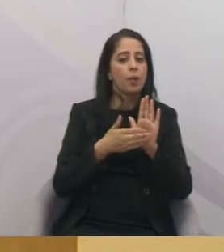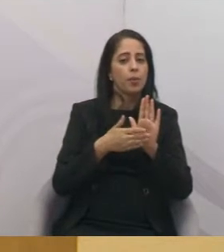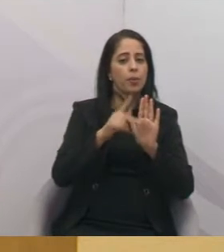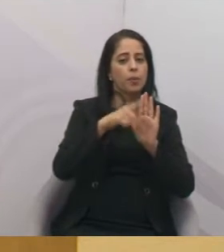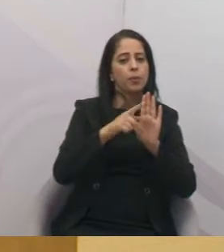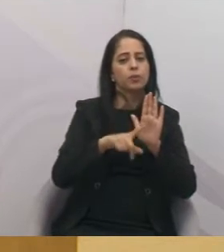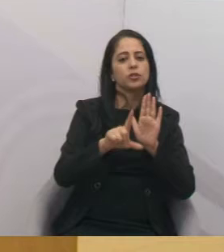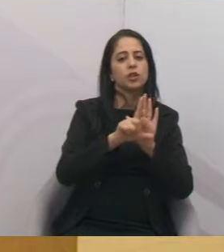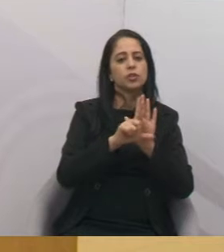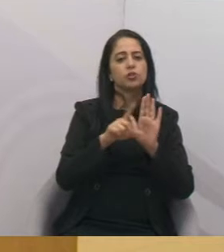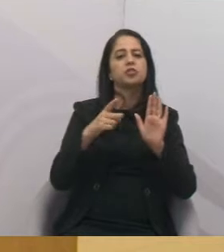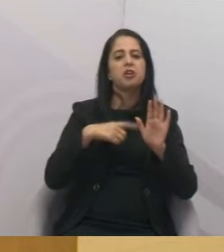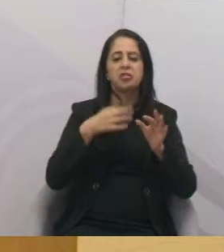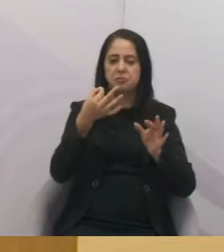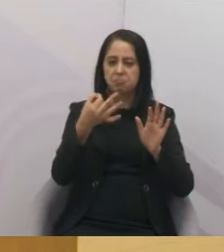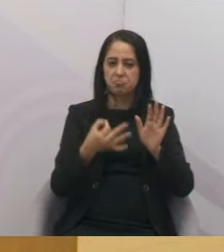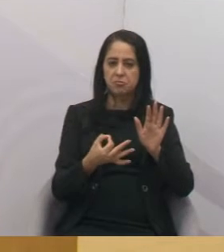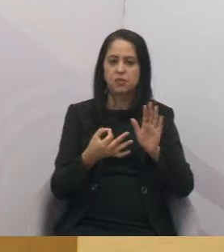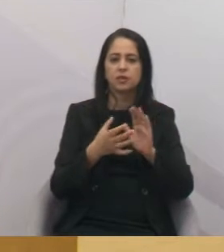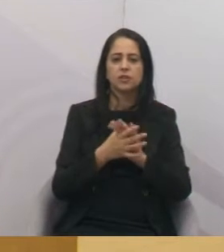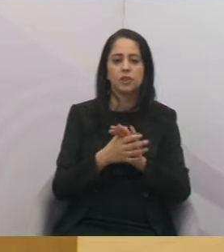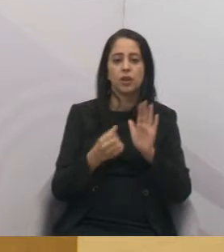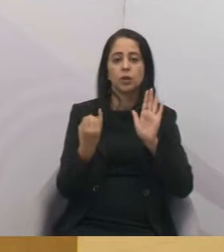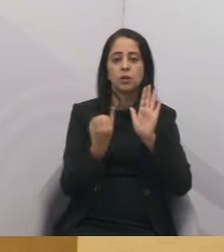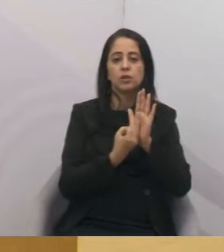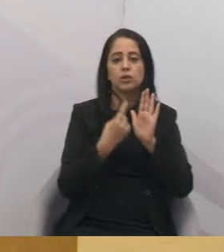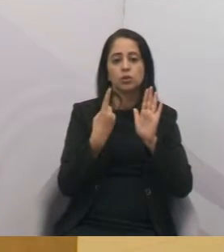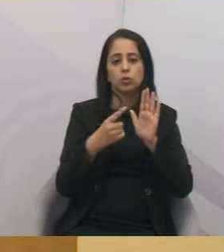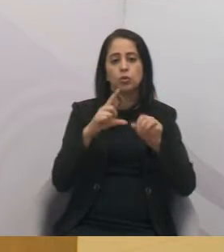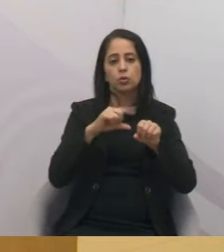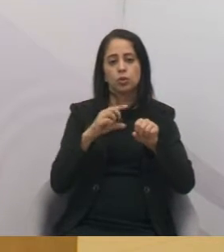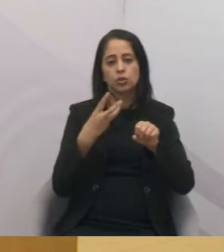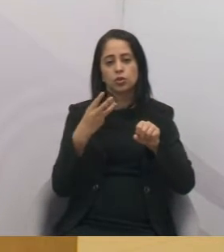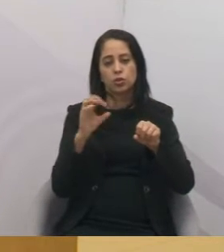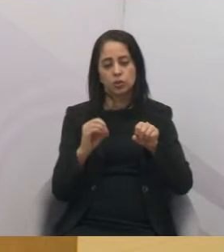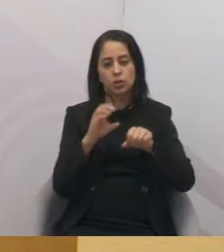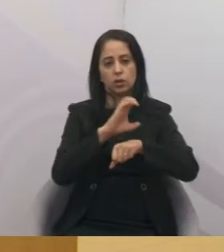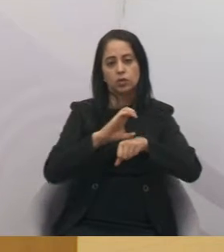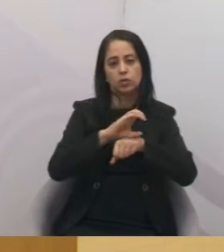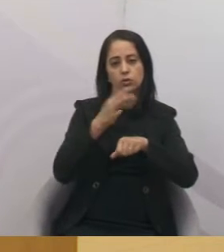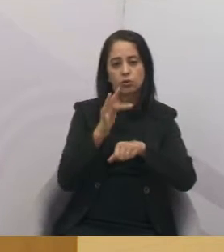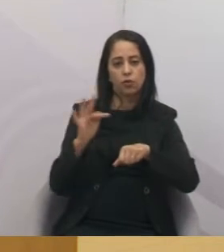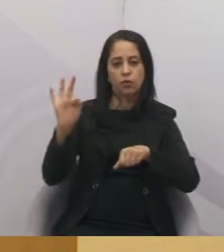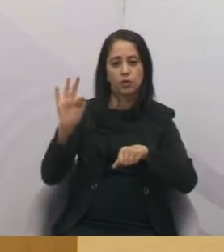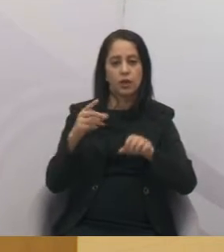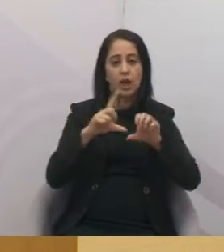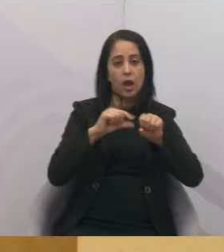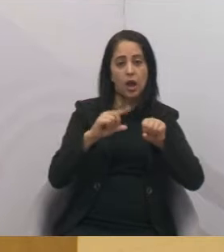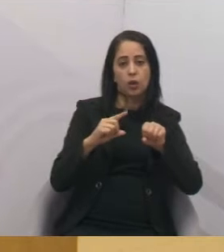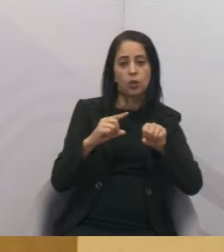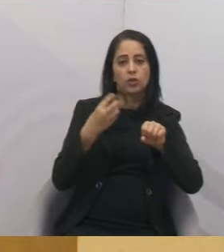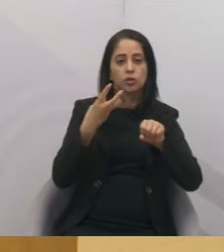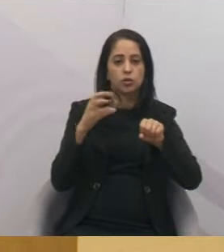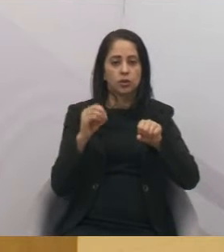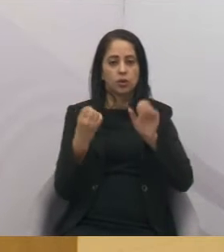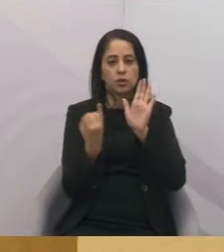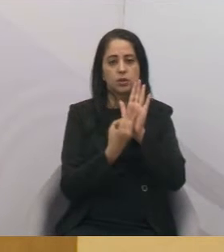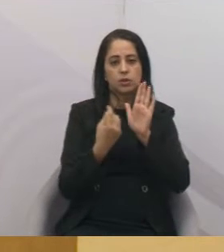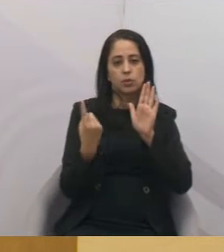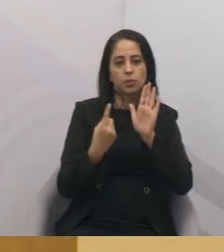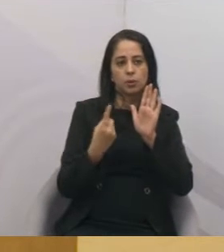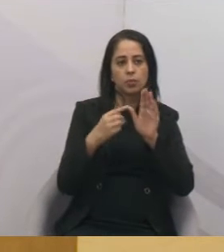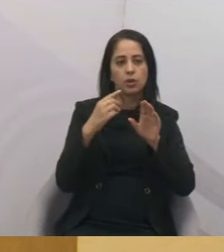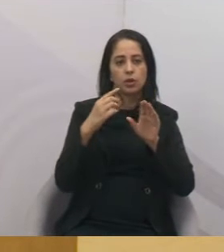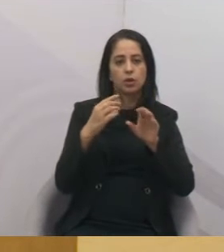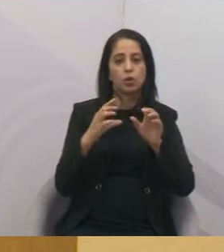sólido escopo legal, conforme dispõe o inciso 1 do artigo 30 da Constituição Federal, artigo 30, inciso 1º do